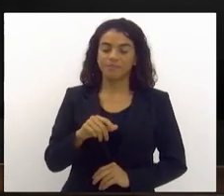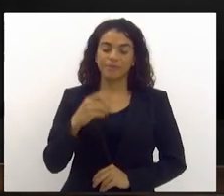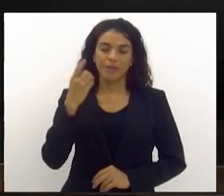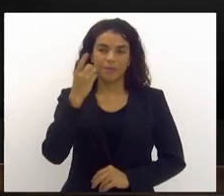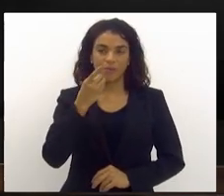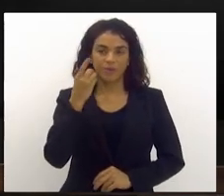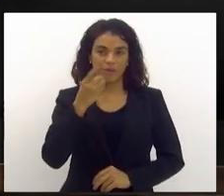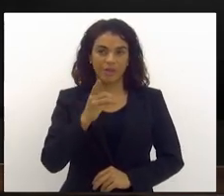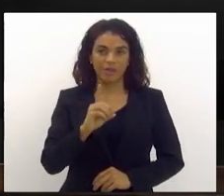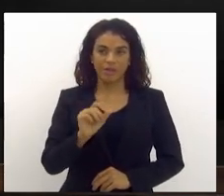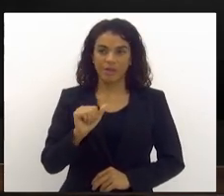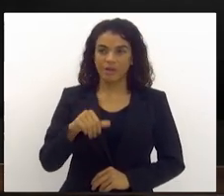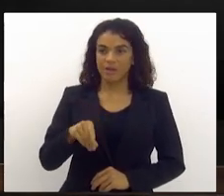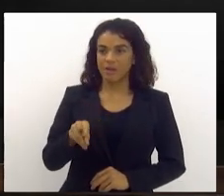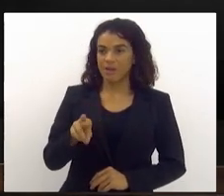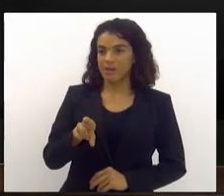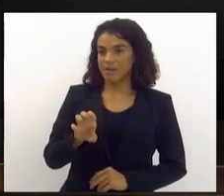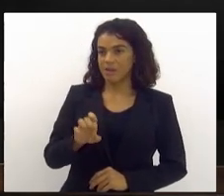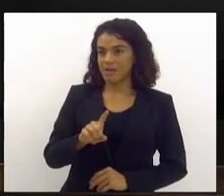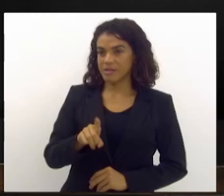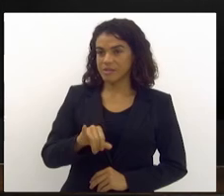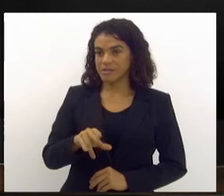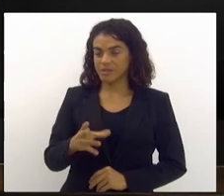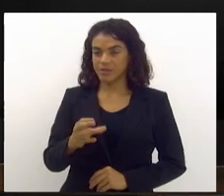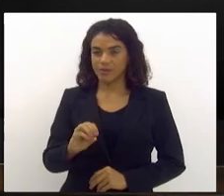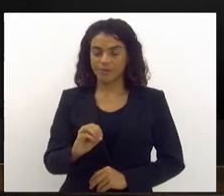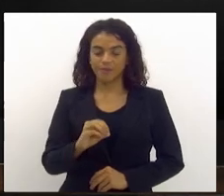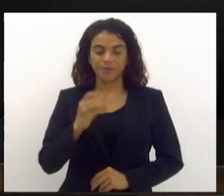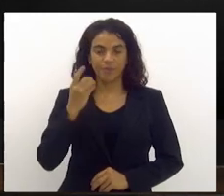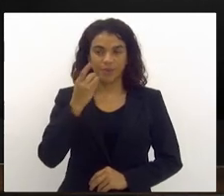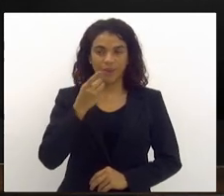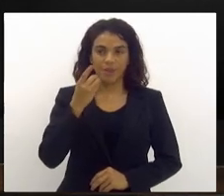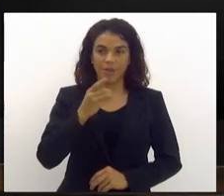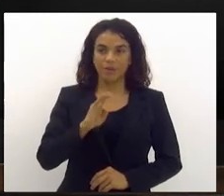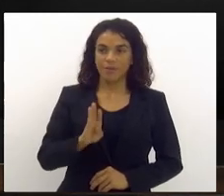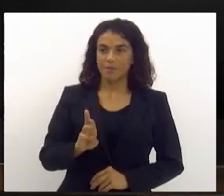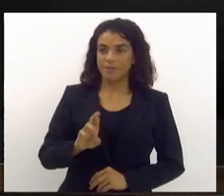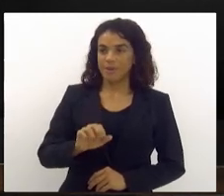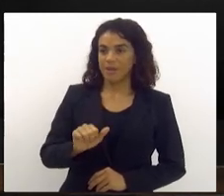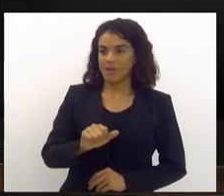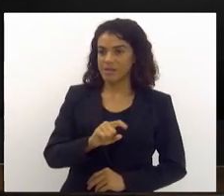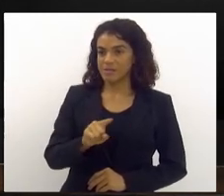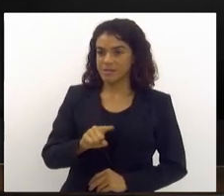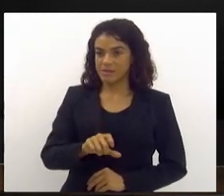deputado Andrezinho Siciliano, deputado Brazão,